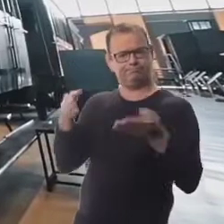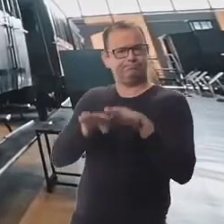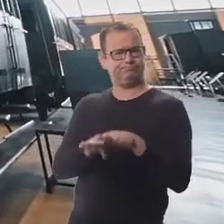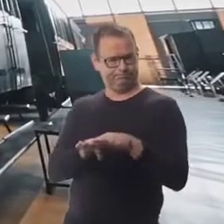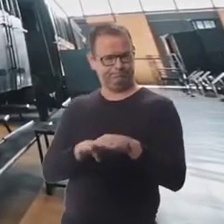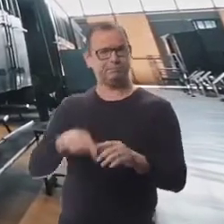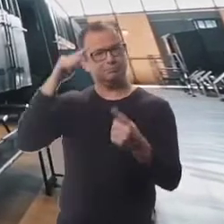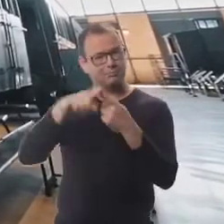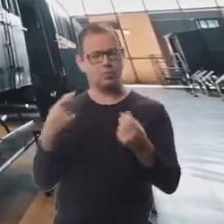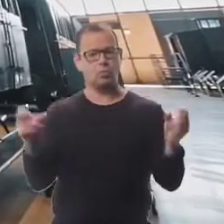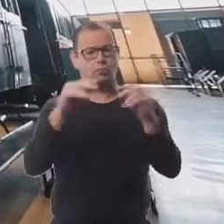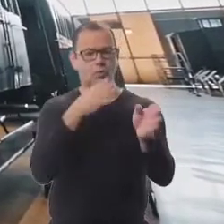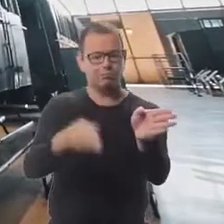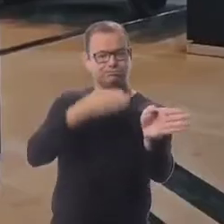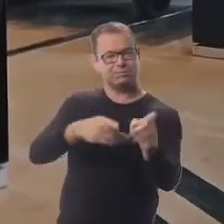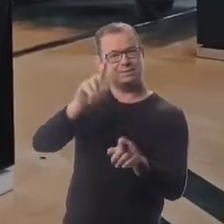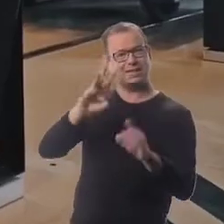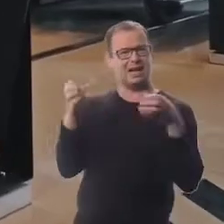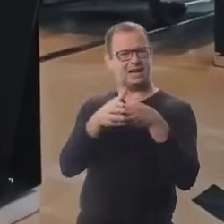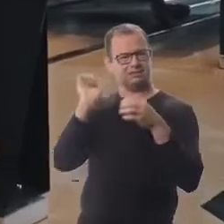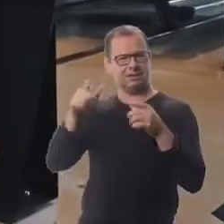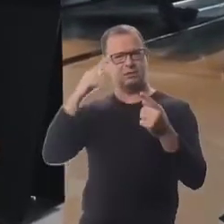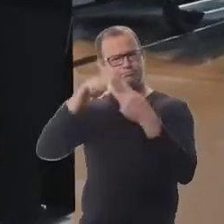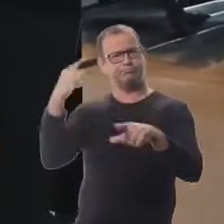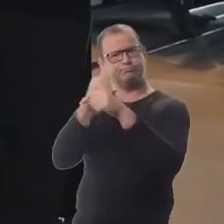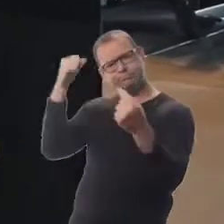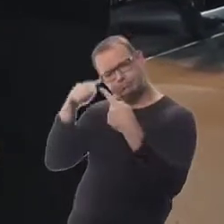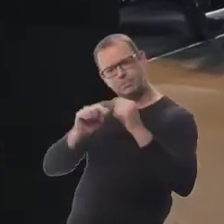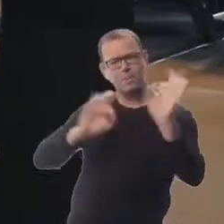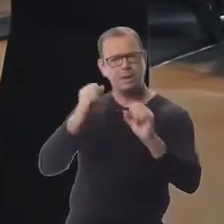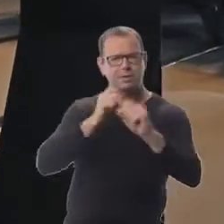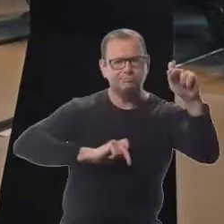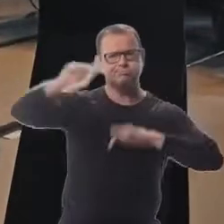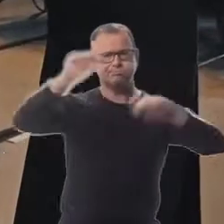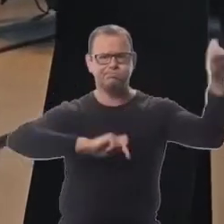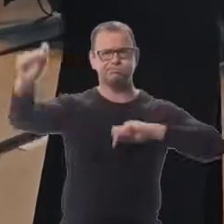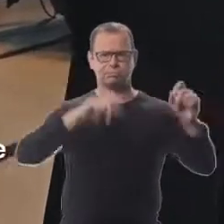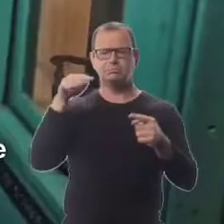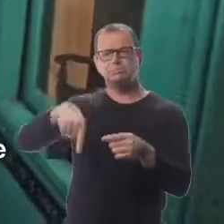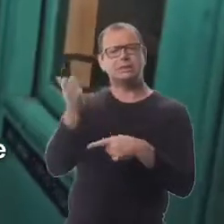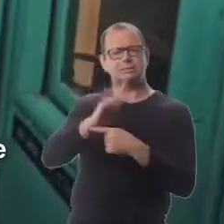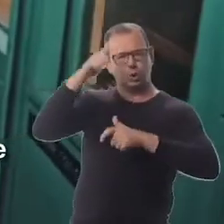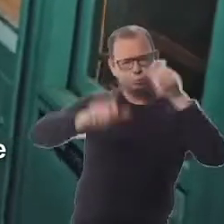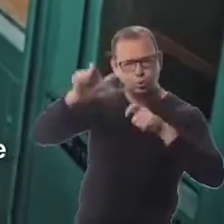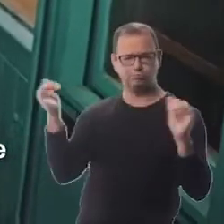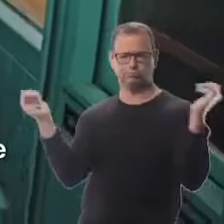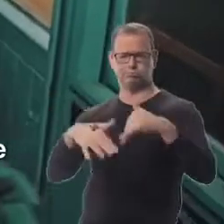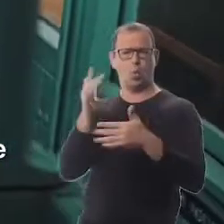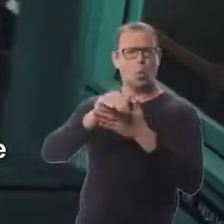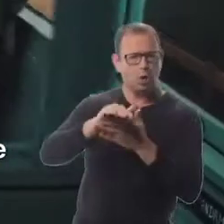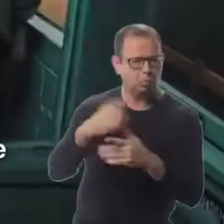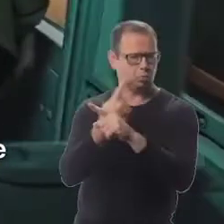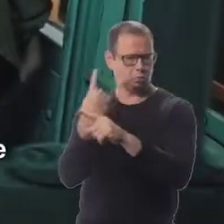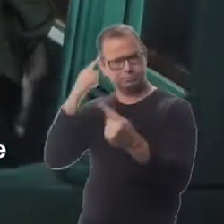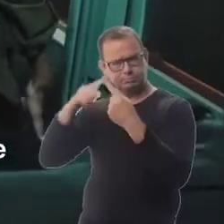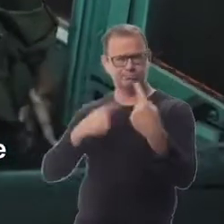carruagem terceira classe foi comprada para fazer serviços de longo curso como comboios-correio e passageiros, sendo uma carruagem mais estável devido